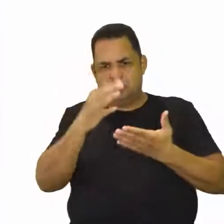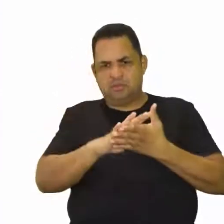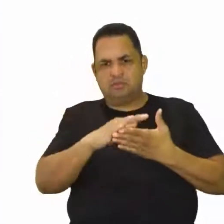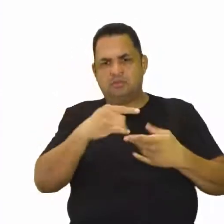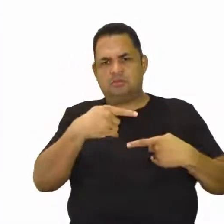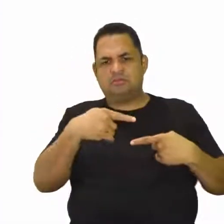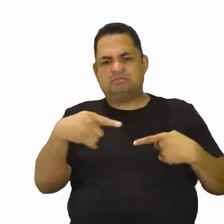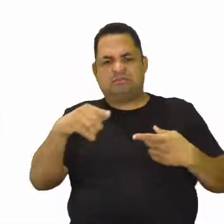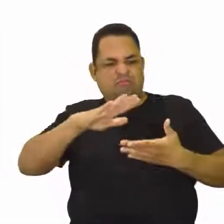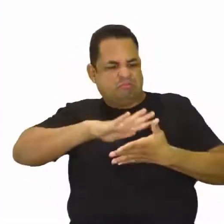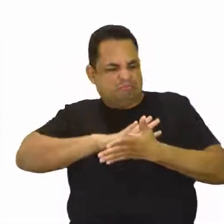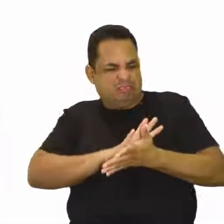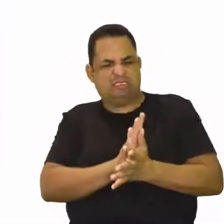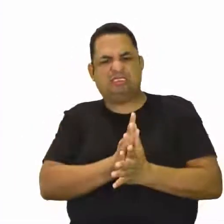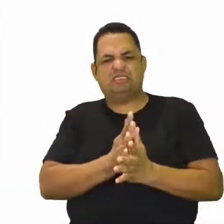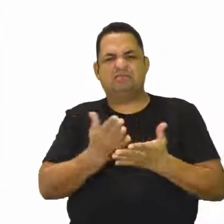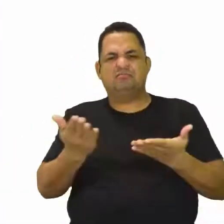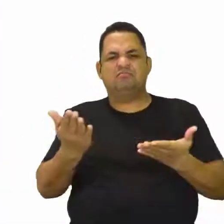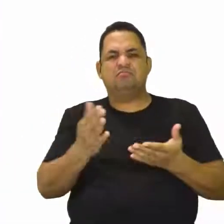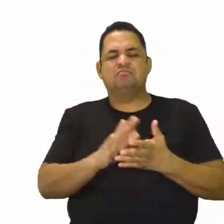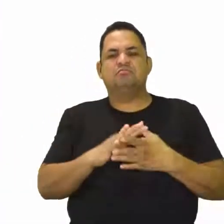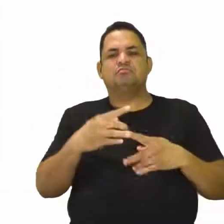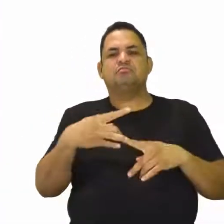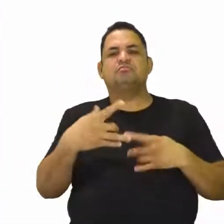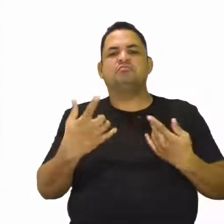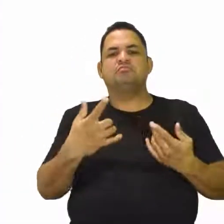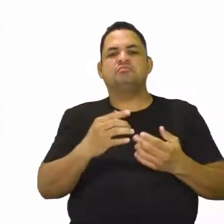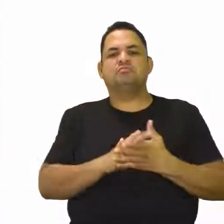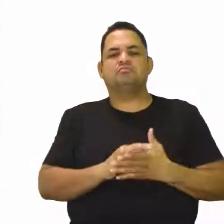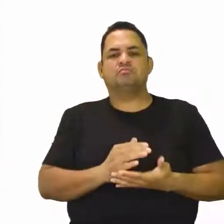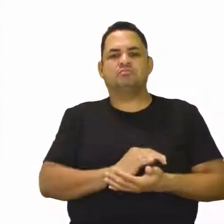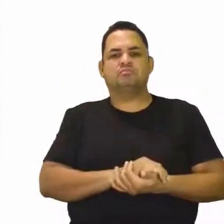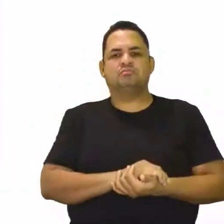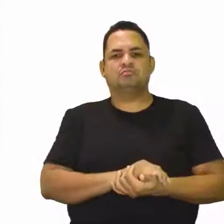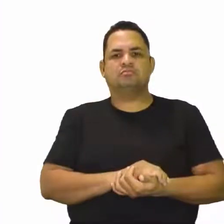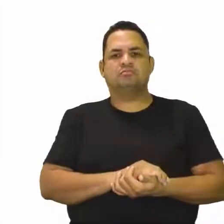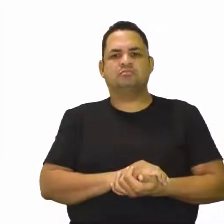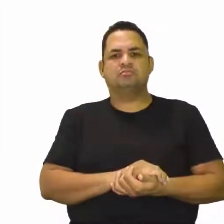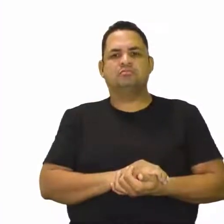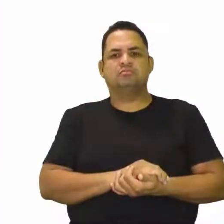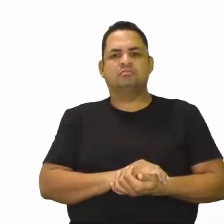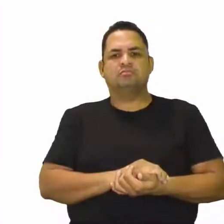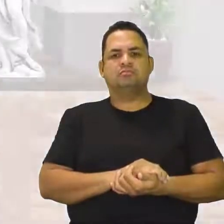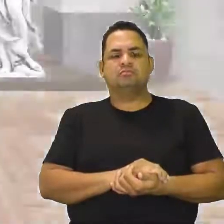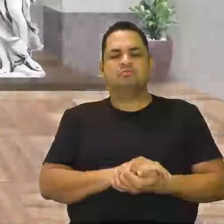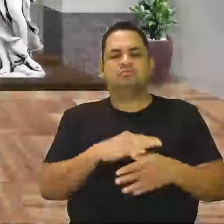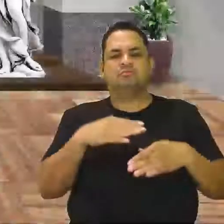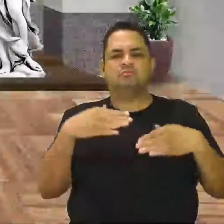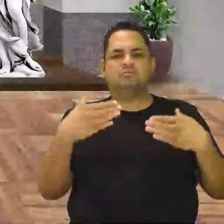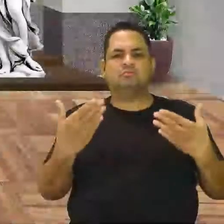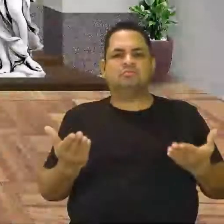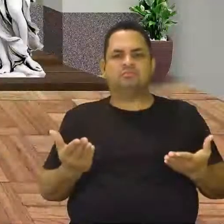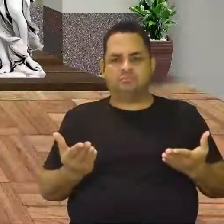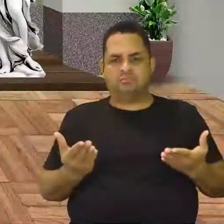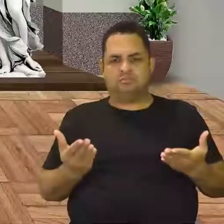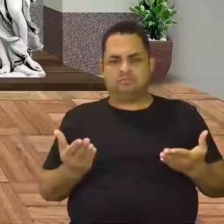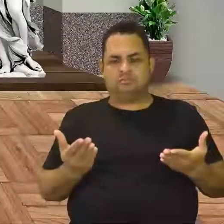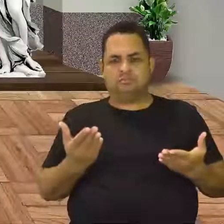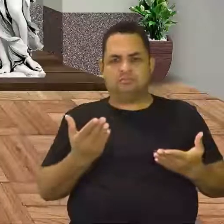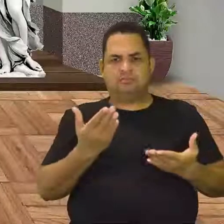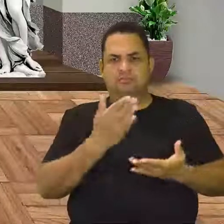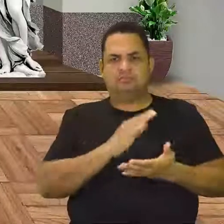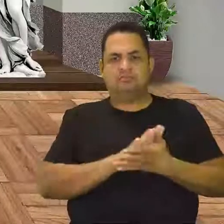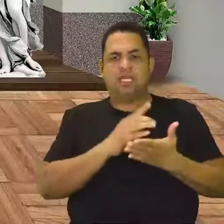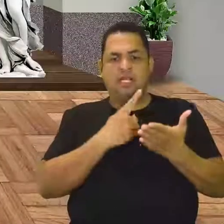saiu humilhada. Por isso que eu te falo, vem para mim, por isso que eu te falo que